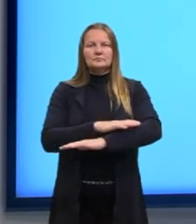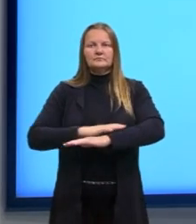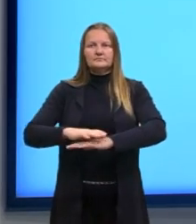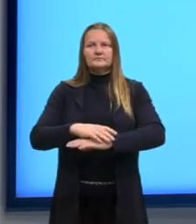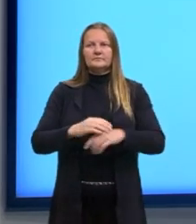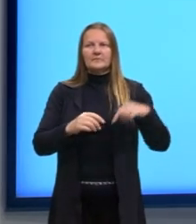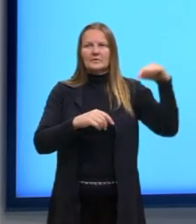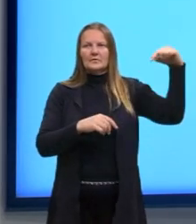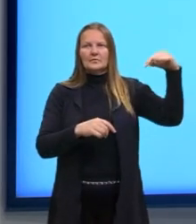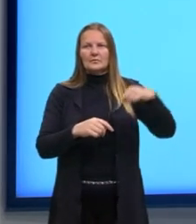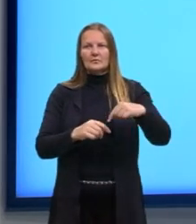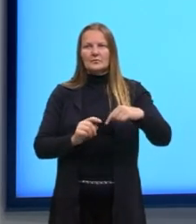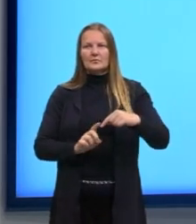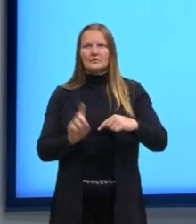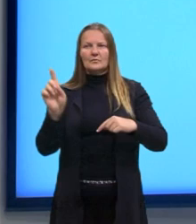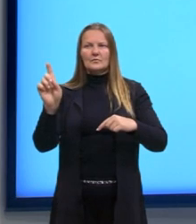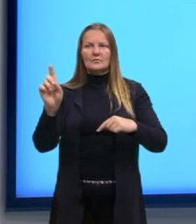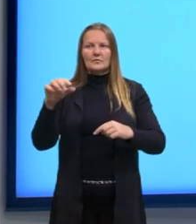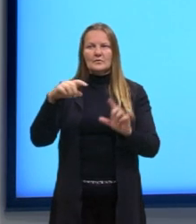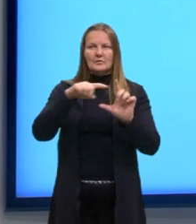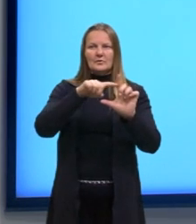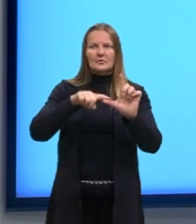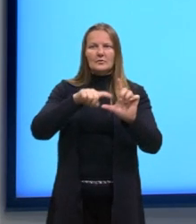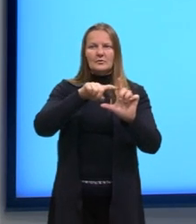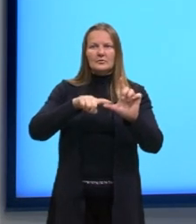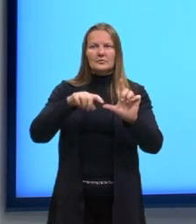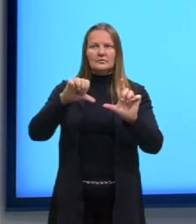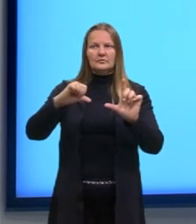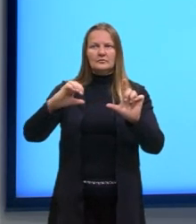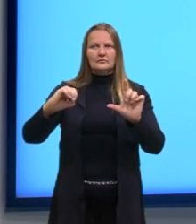obedecem Então essa questão dos 90 graus